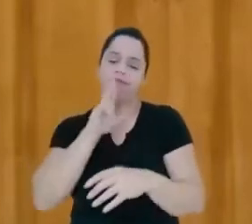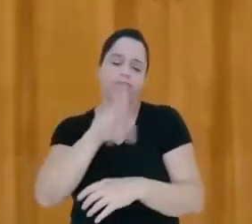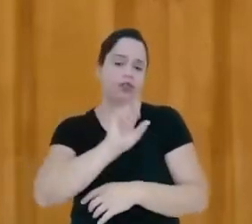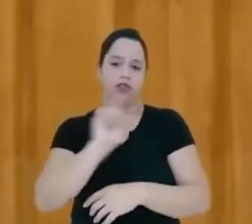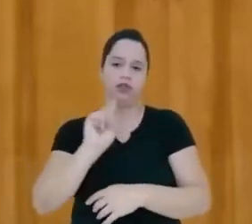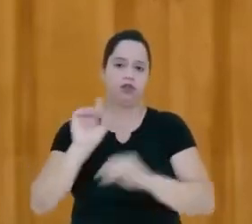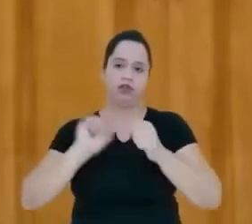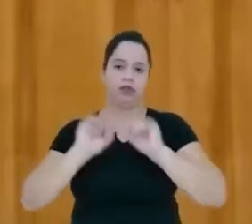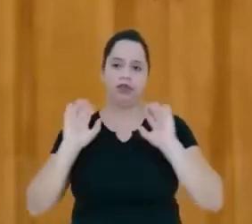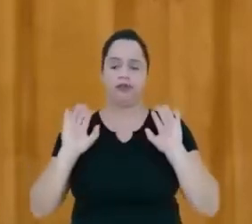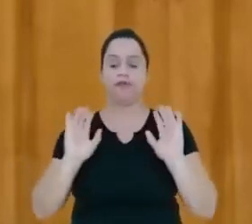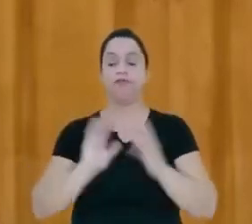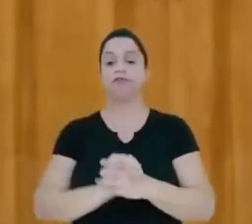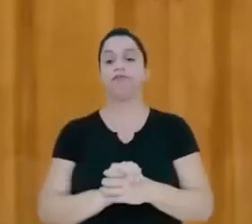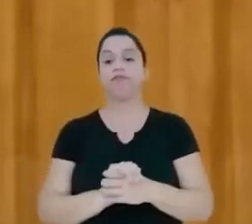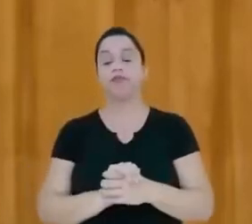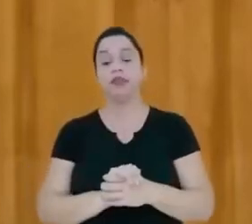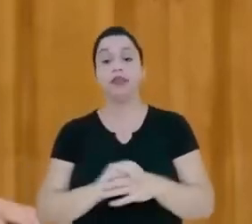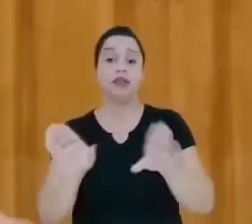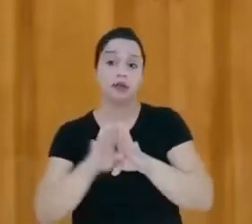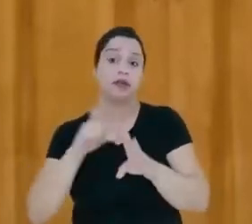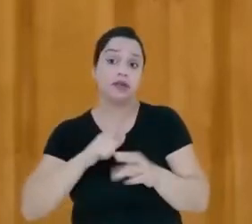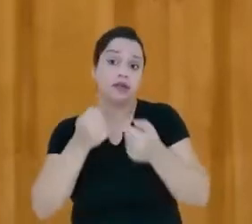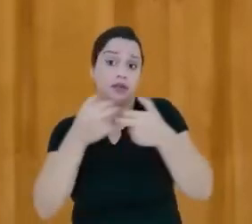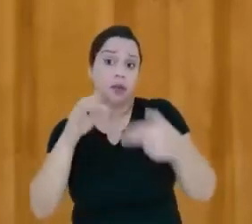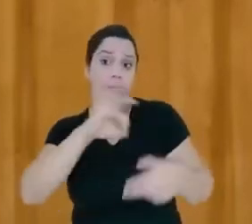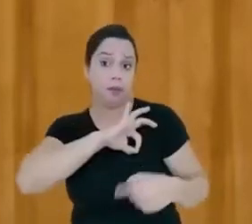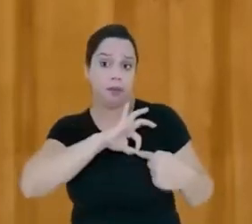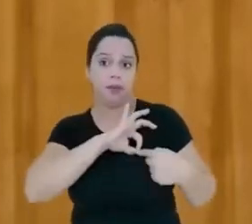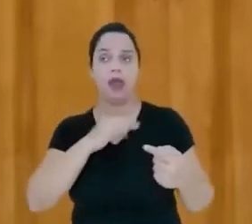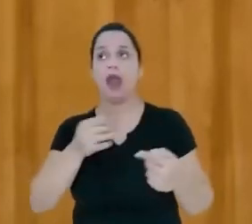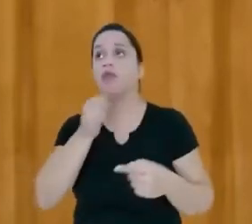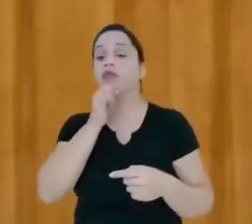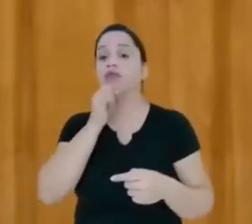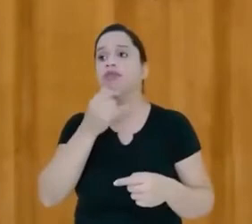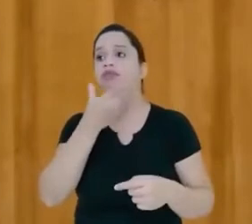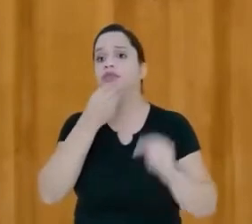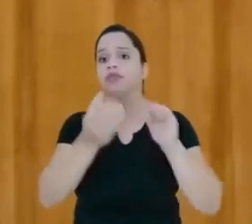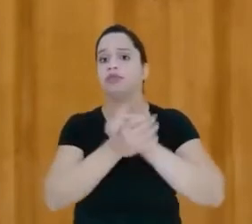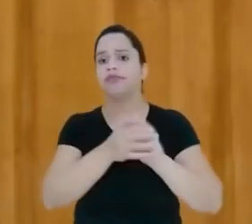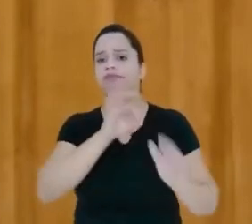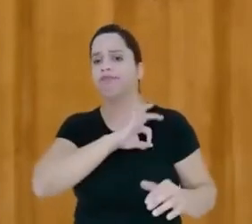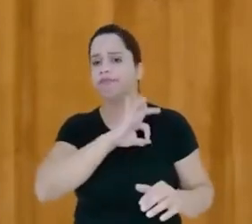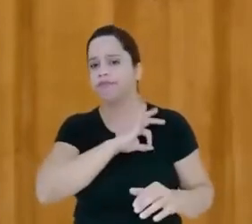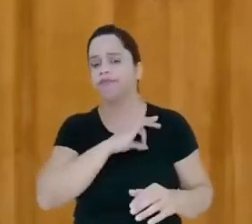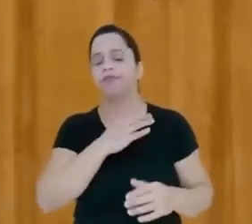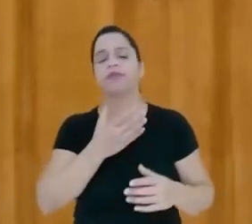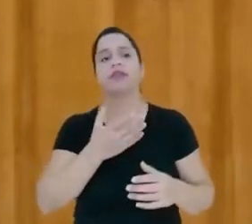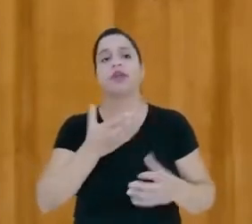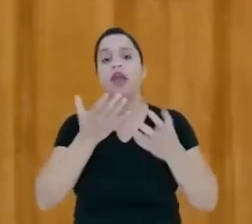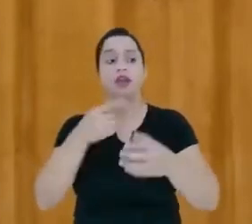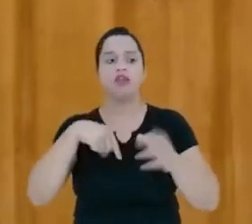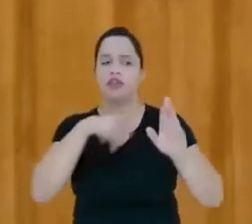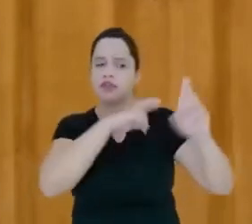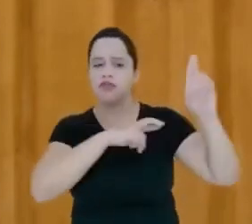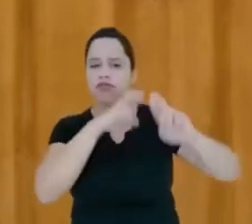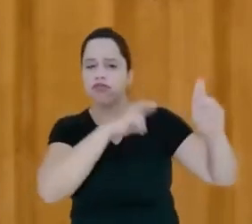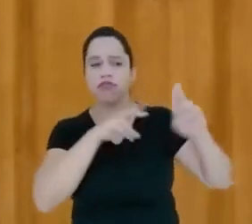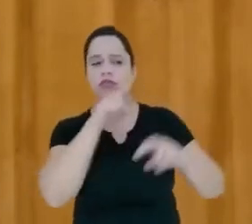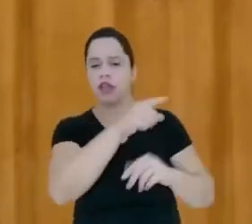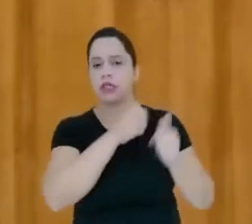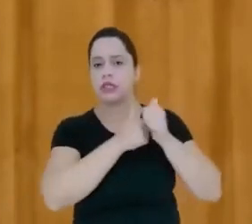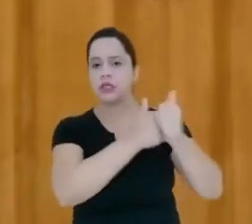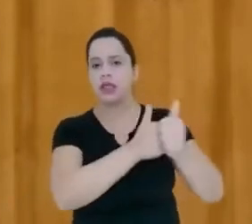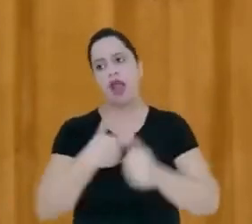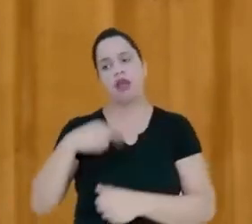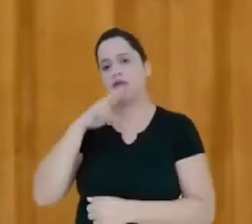fazer. Tá. Né? Então tem coisa. Ah, e tem coisas também policial. Ah, meu marido é policial. Aí eu quero que você investigue ele.